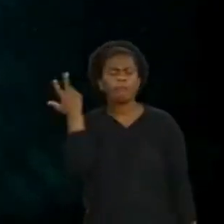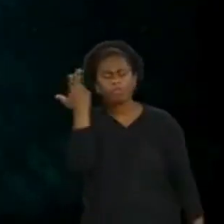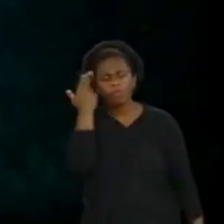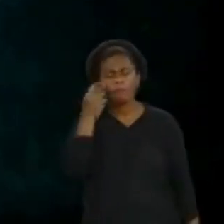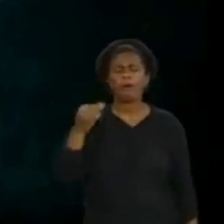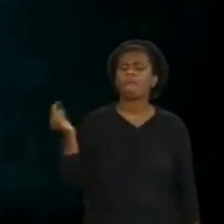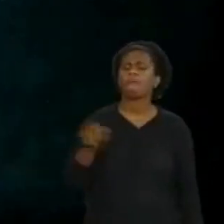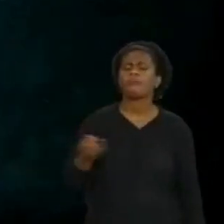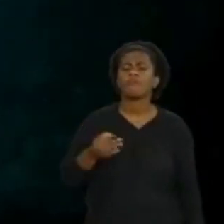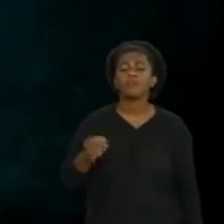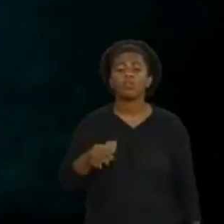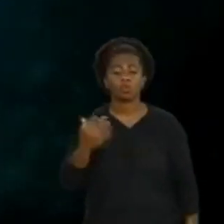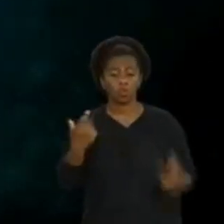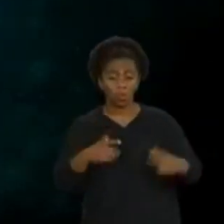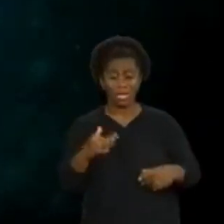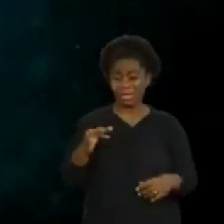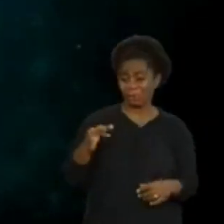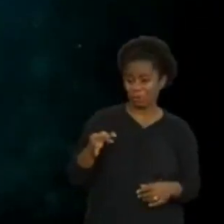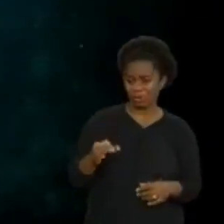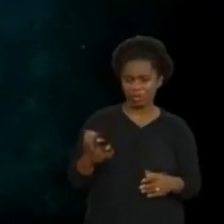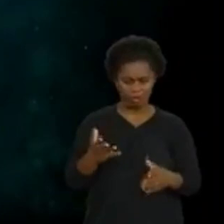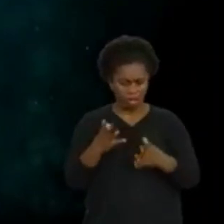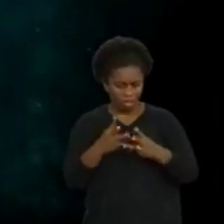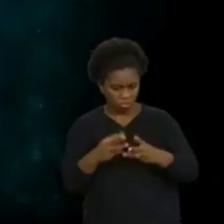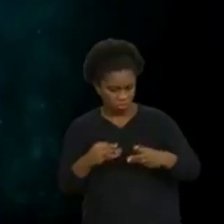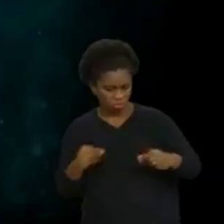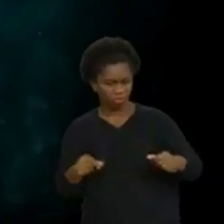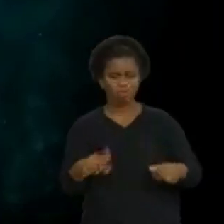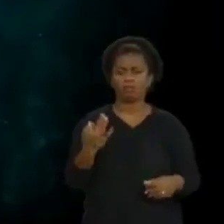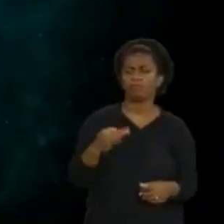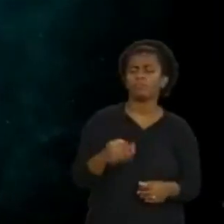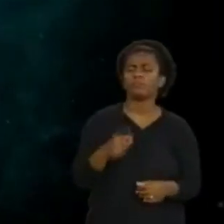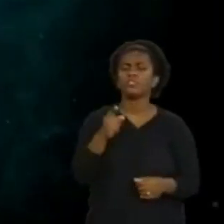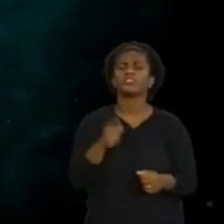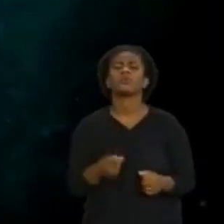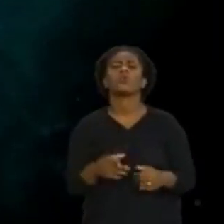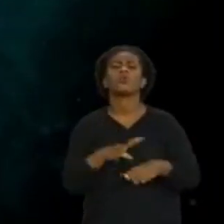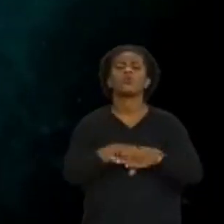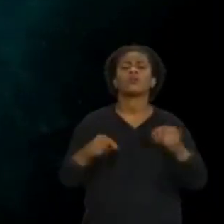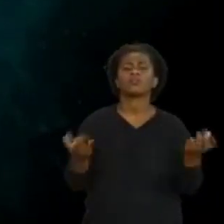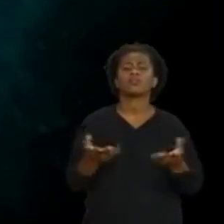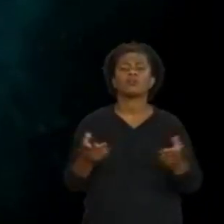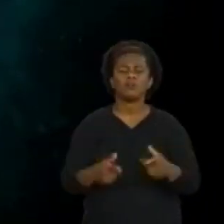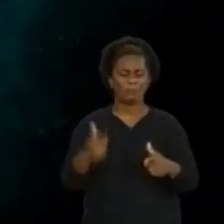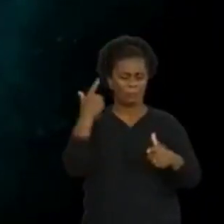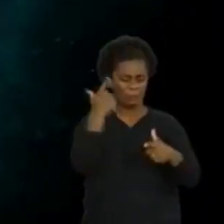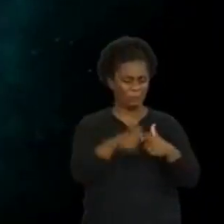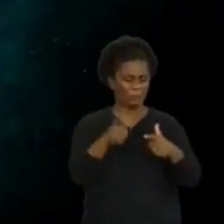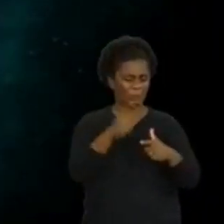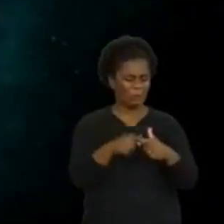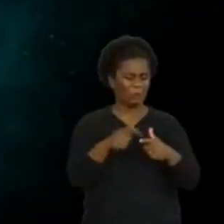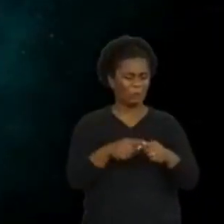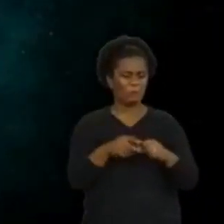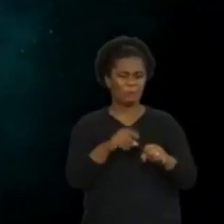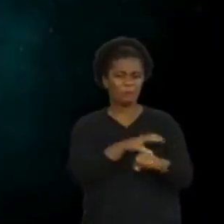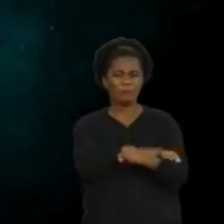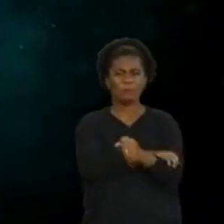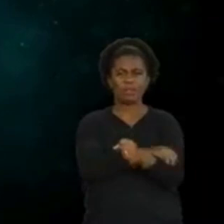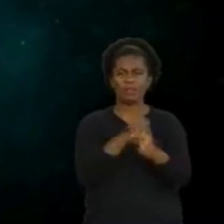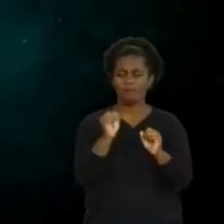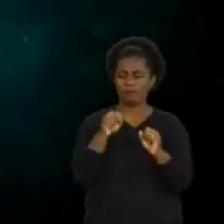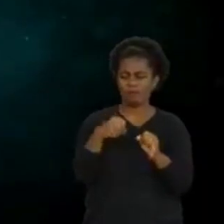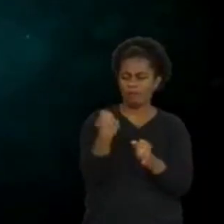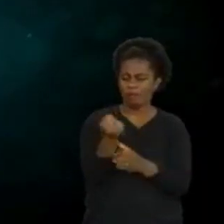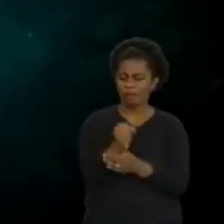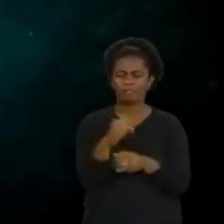perfeitos, aonde doía, desapareçam as dores. Seja curado agora dos problemas nas articulações, seja